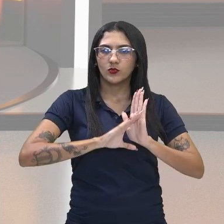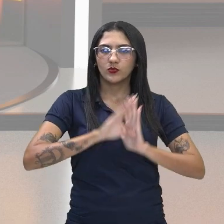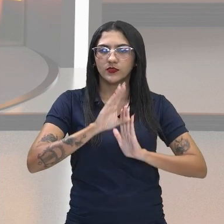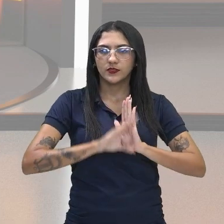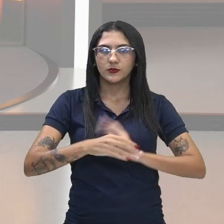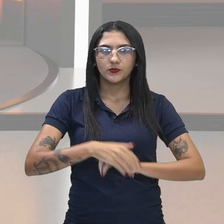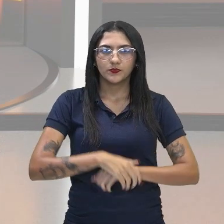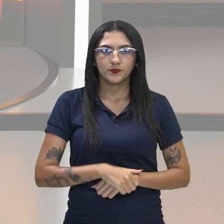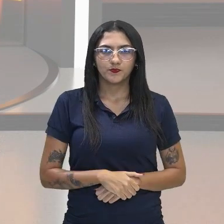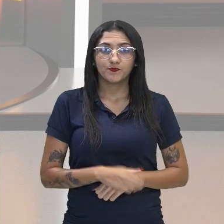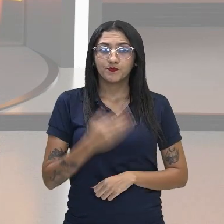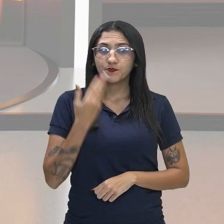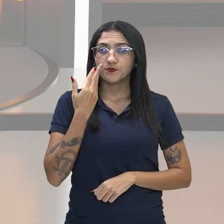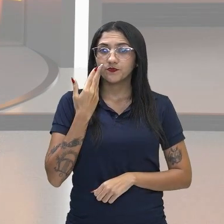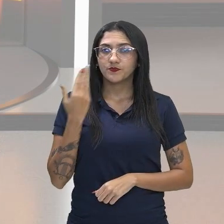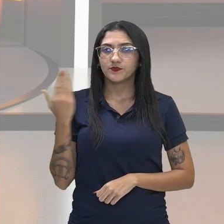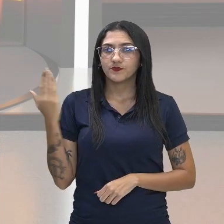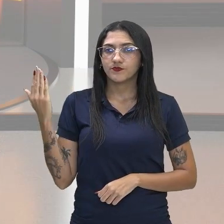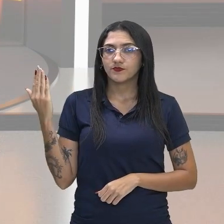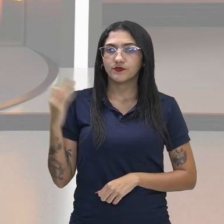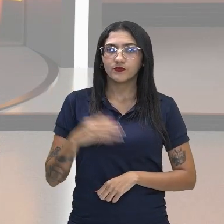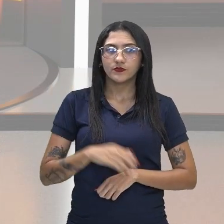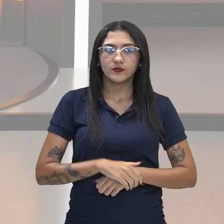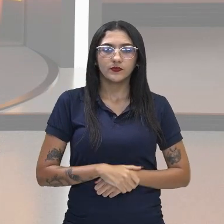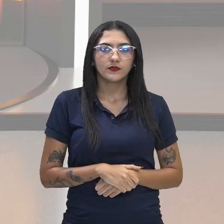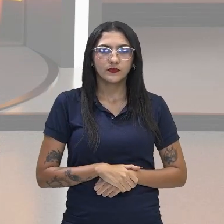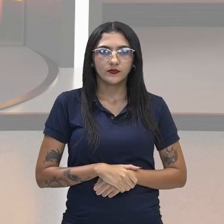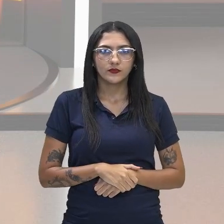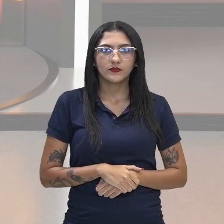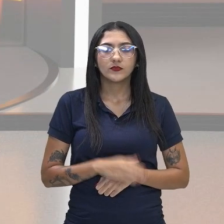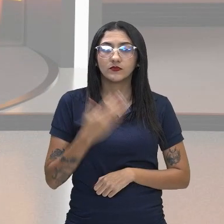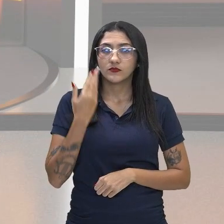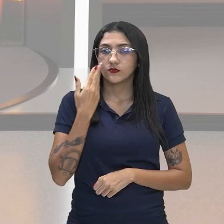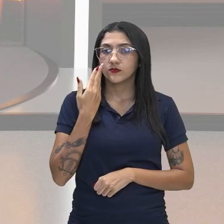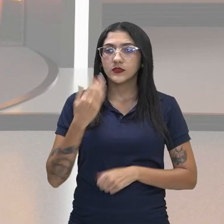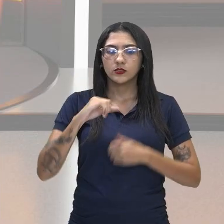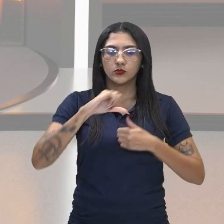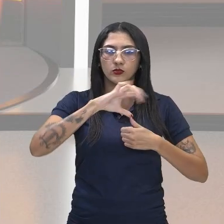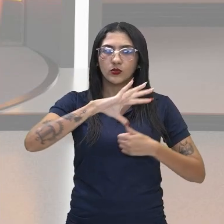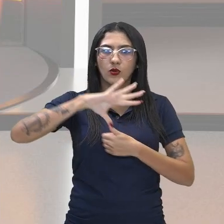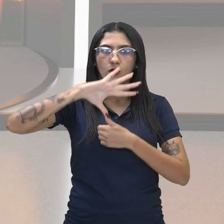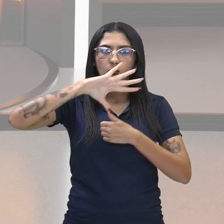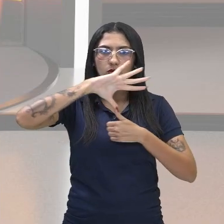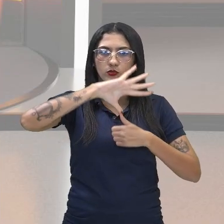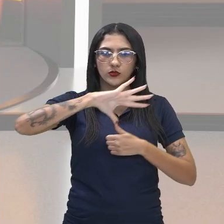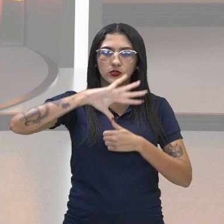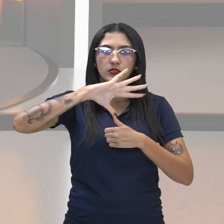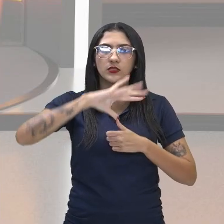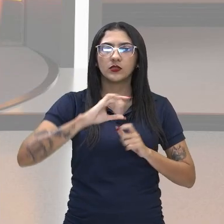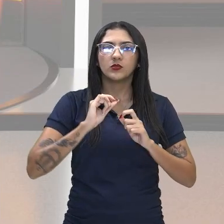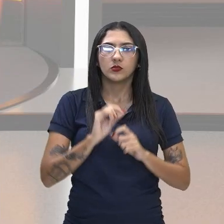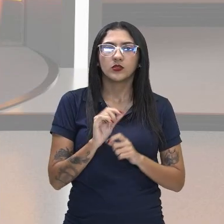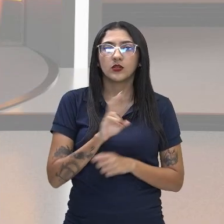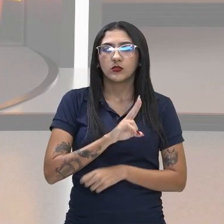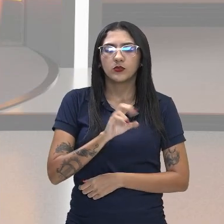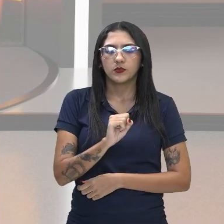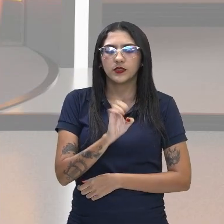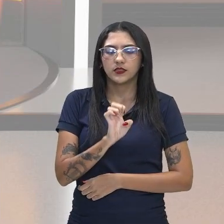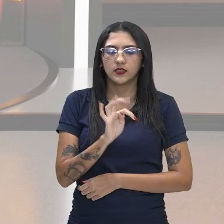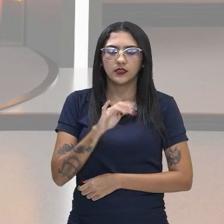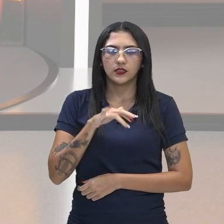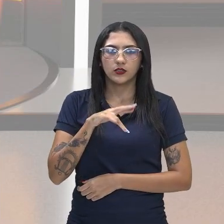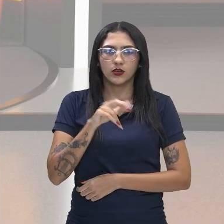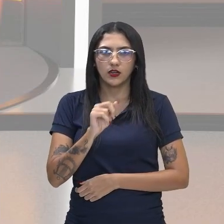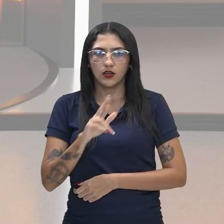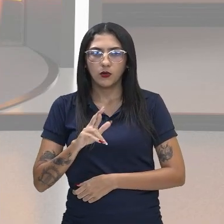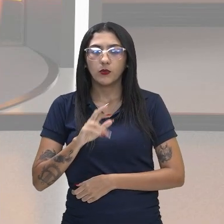os hemisférios, né? O hemisfério norte, ele pode ser chamado de setentrional ou